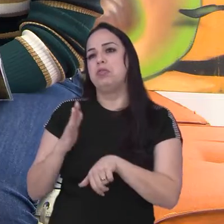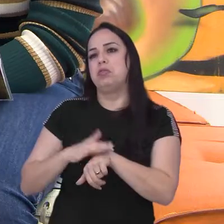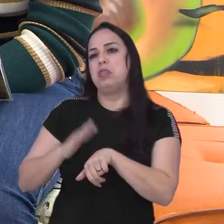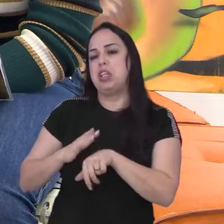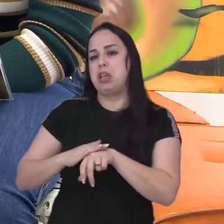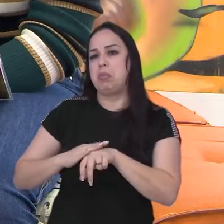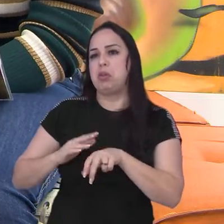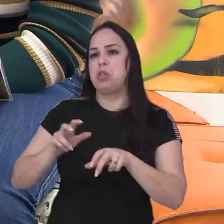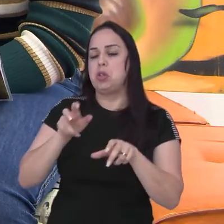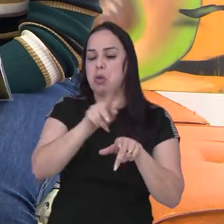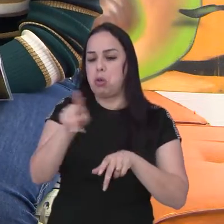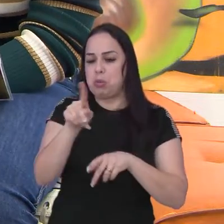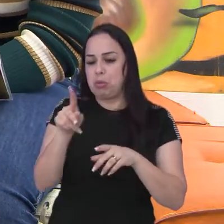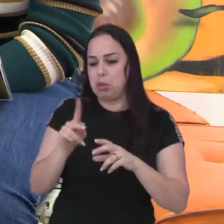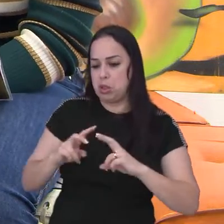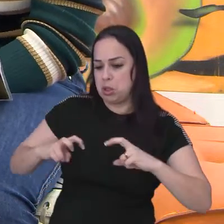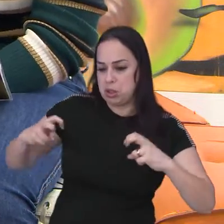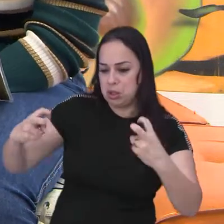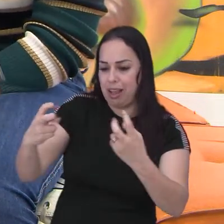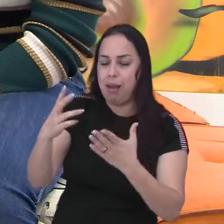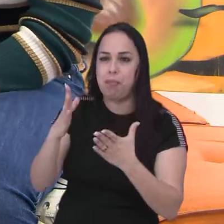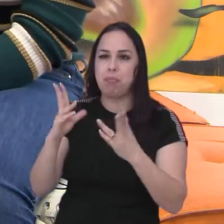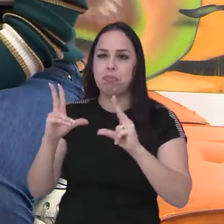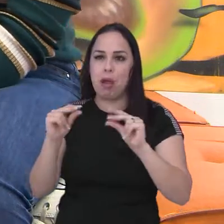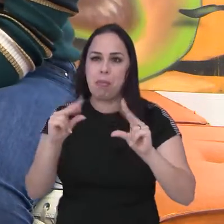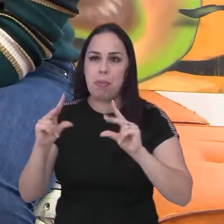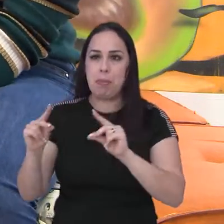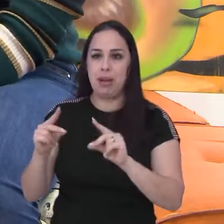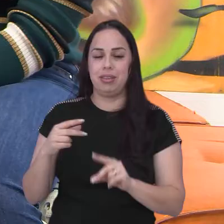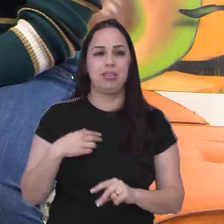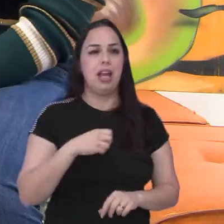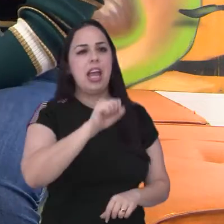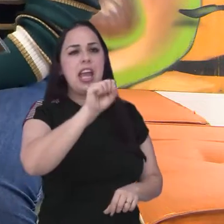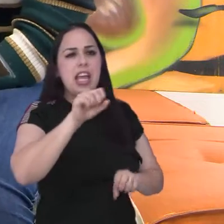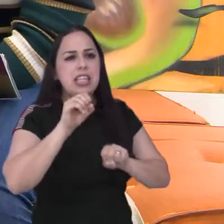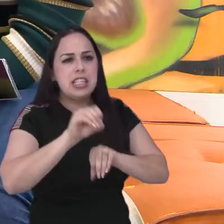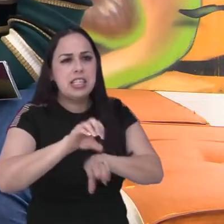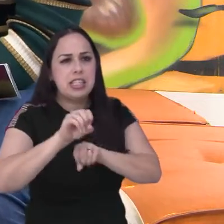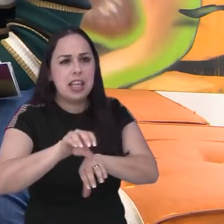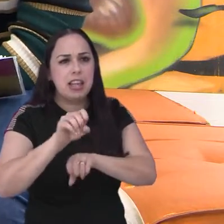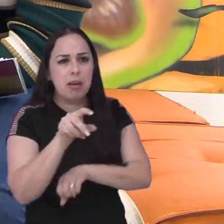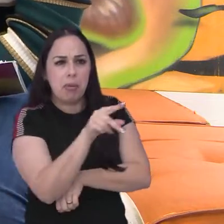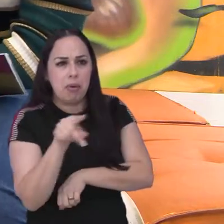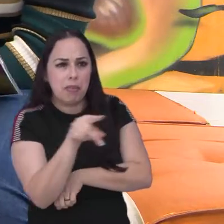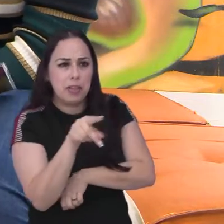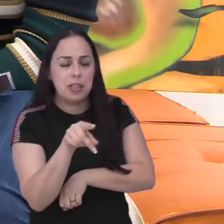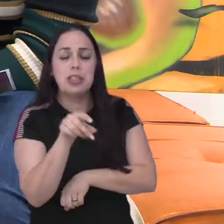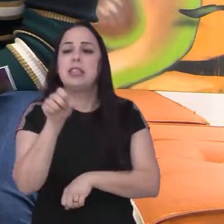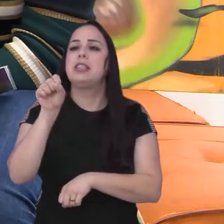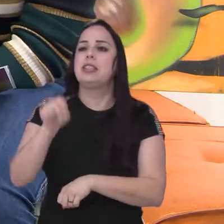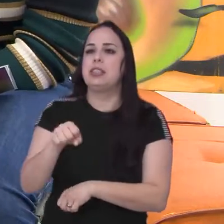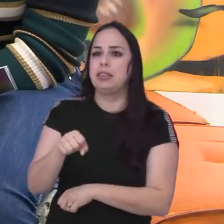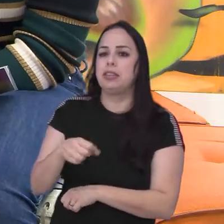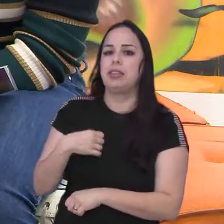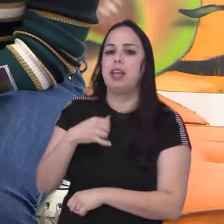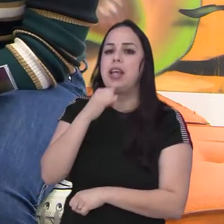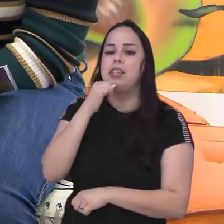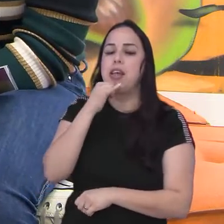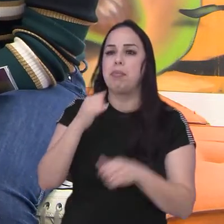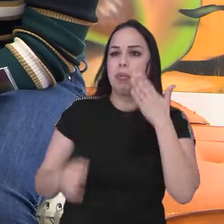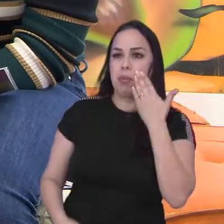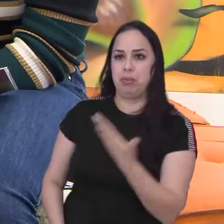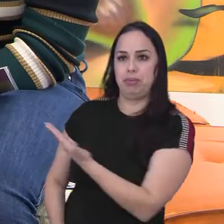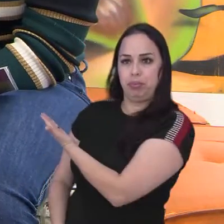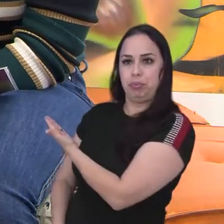bate-papos com professores, com coordenação pedagógica, mas tem sempre que ensinar o professor também, né? E eu gosto sempre de levar, assim, né? Você pega um exemplo, uma